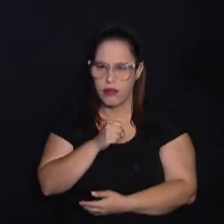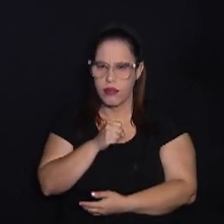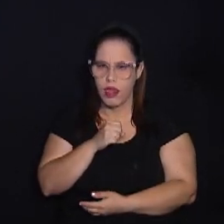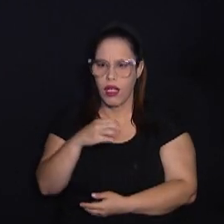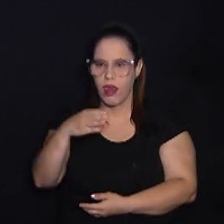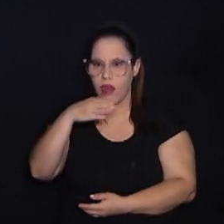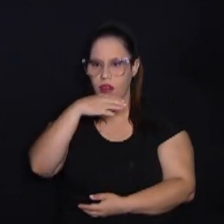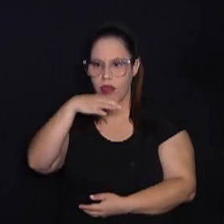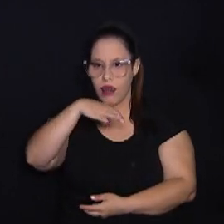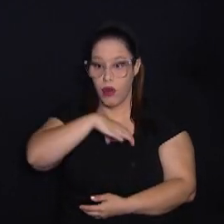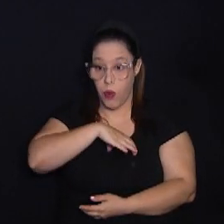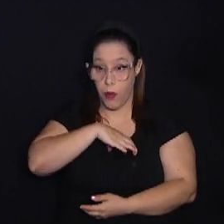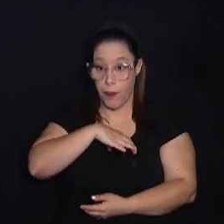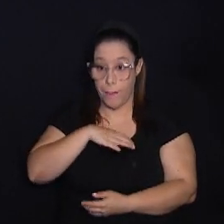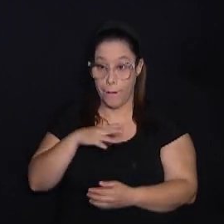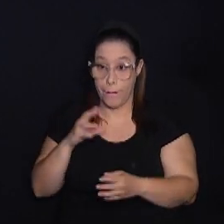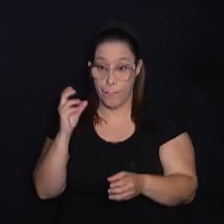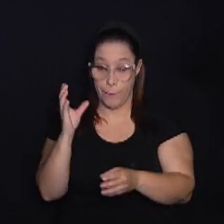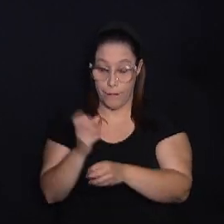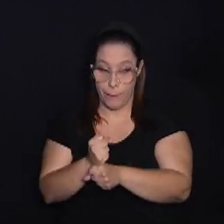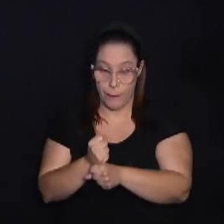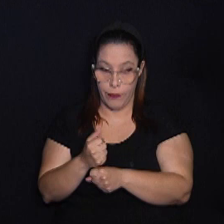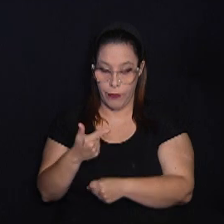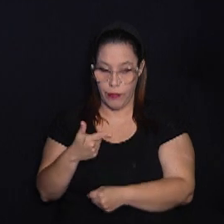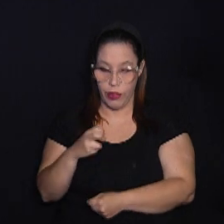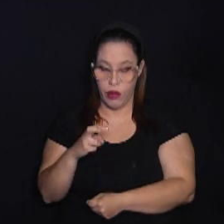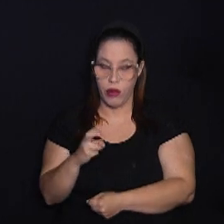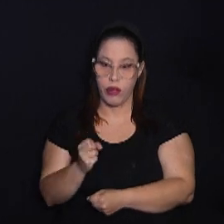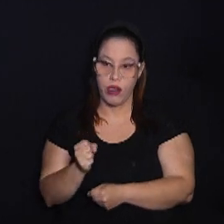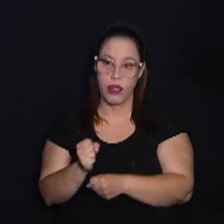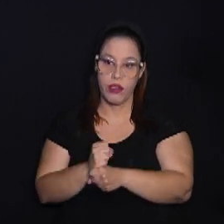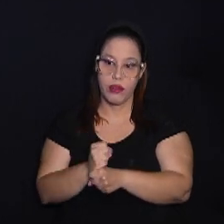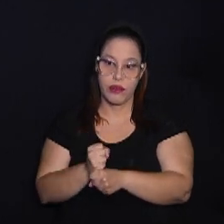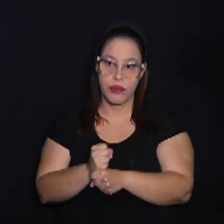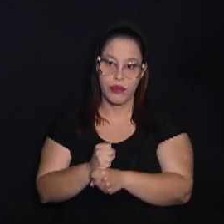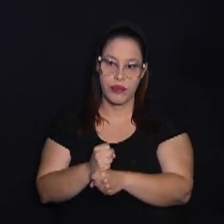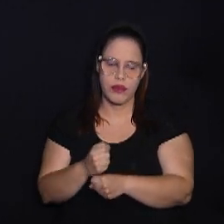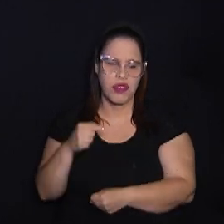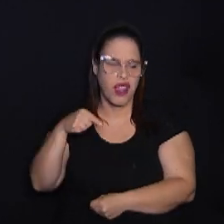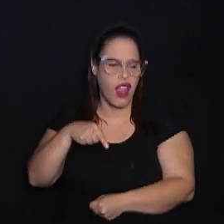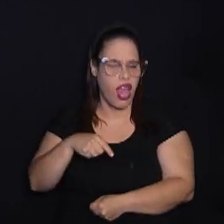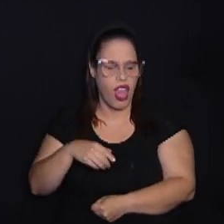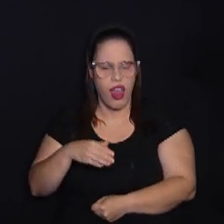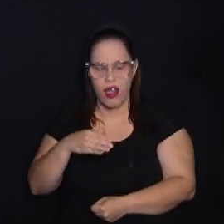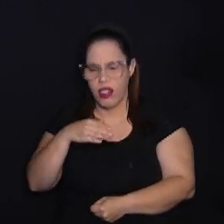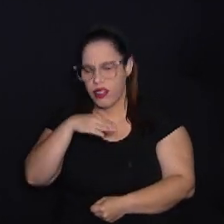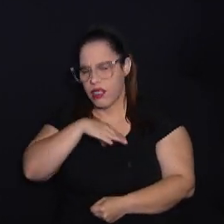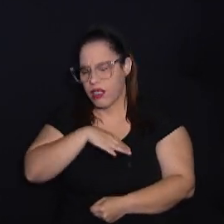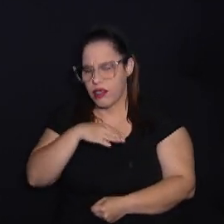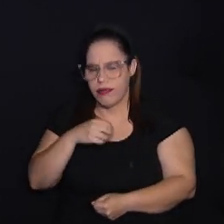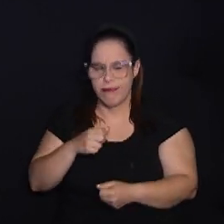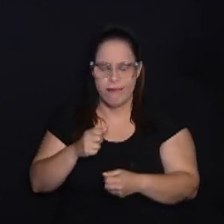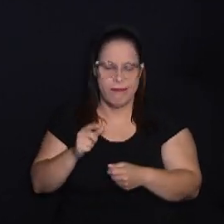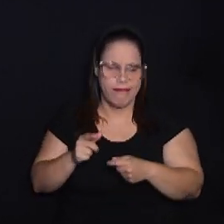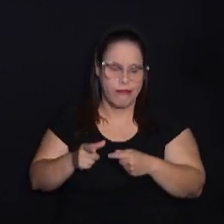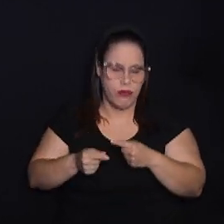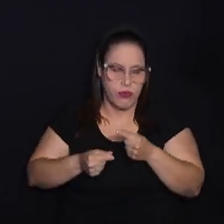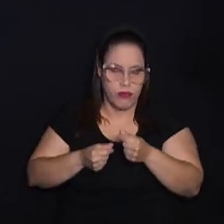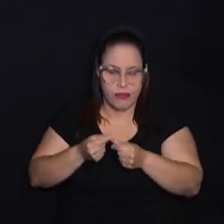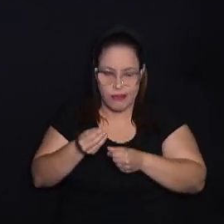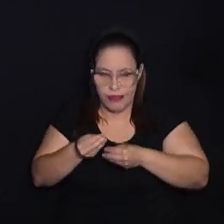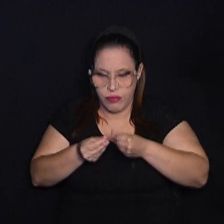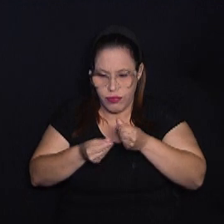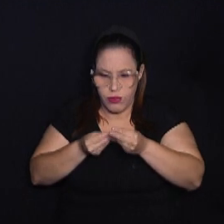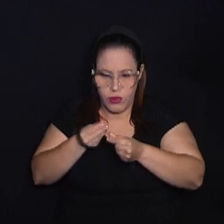próximo 14 de julho 250 anos. Essa cidade foi forjada pelas mãos de